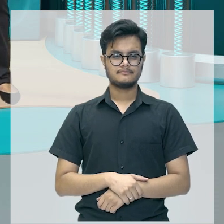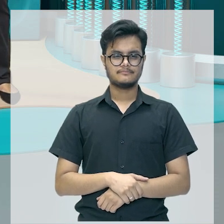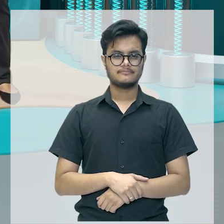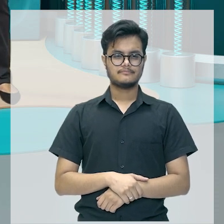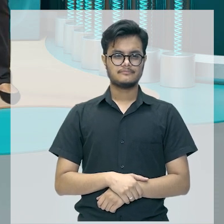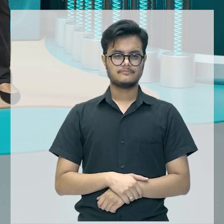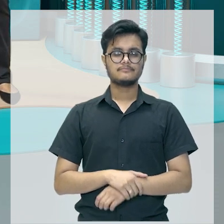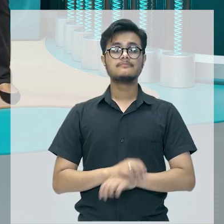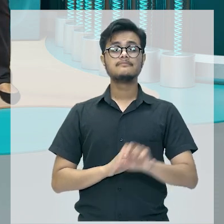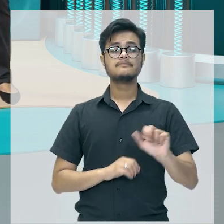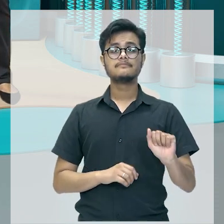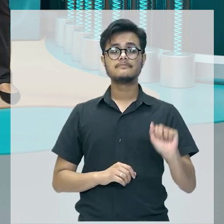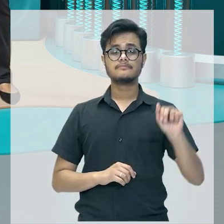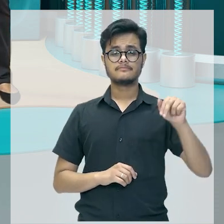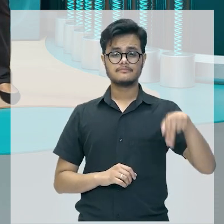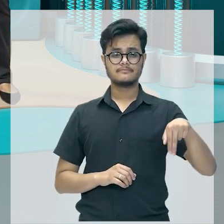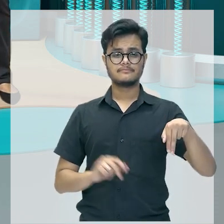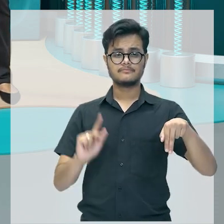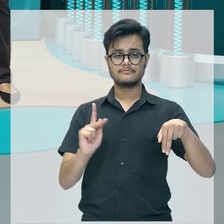An